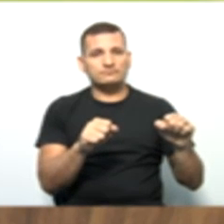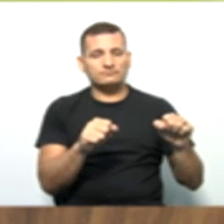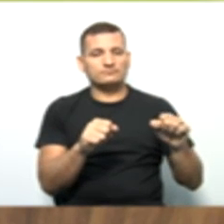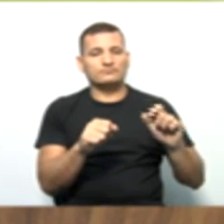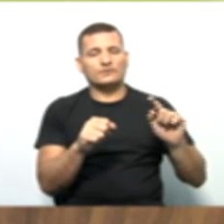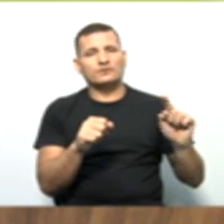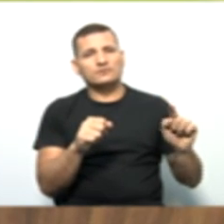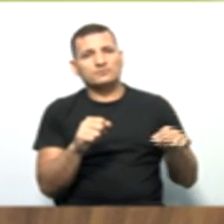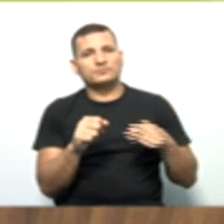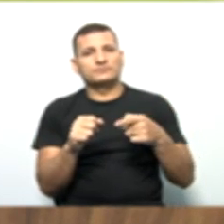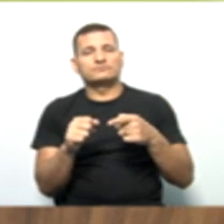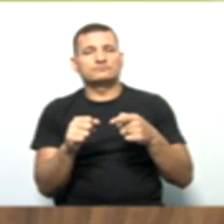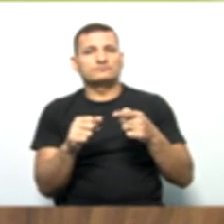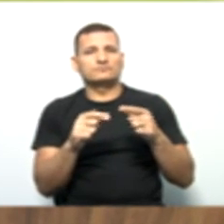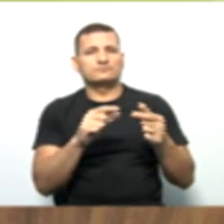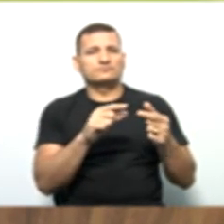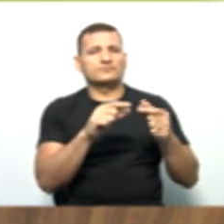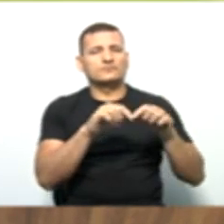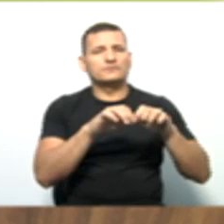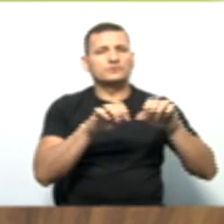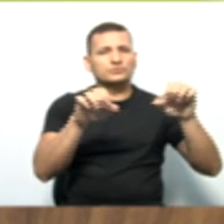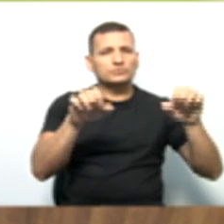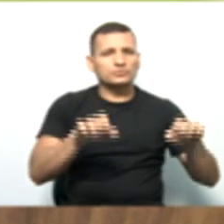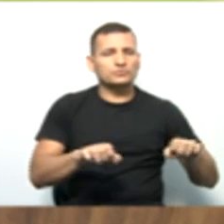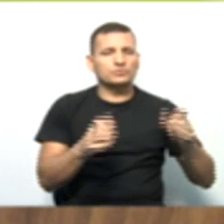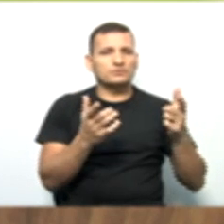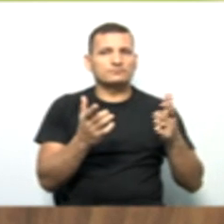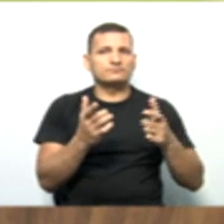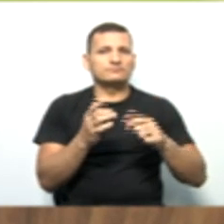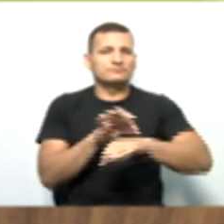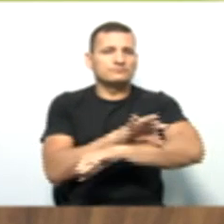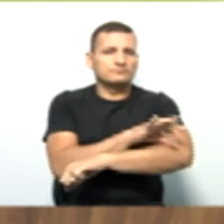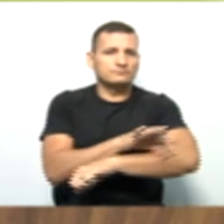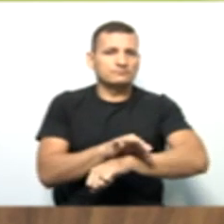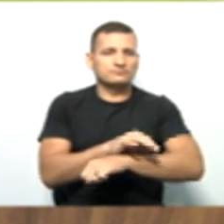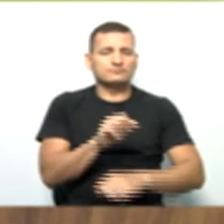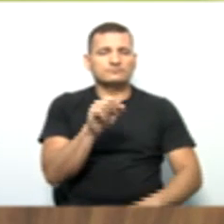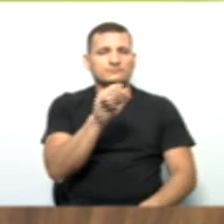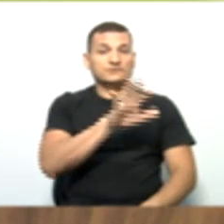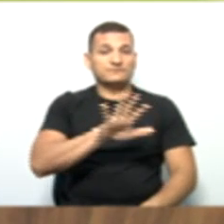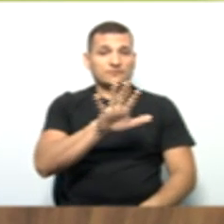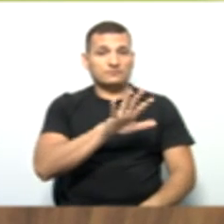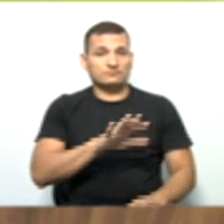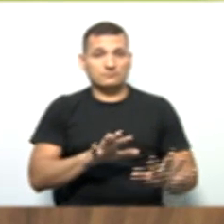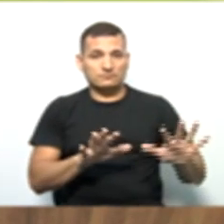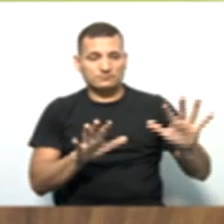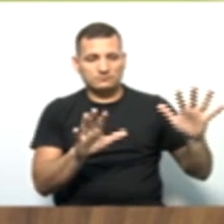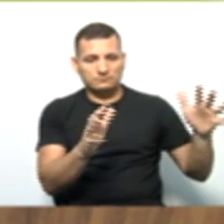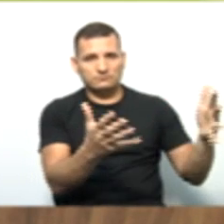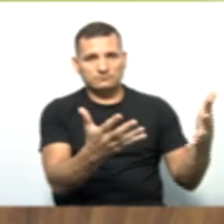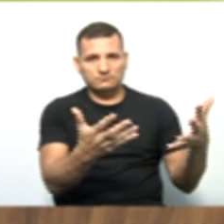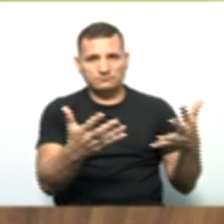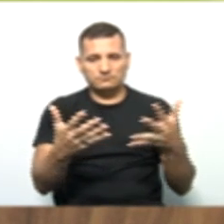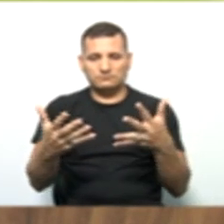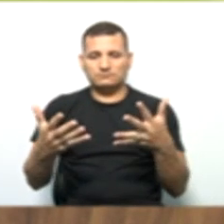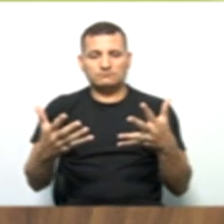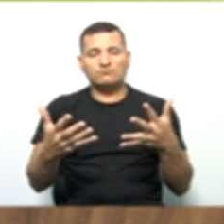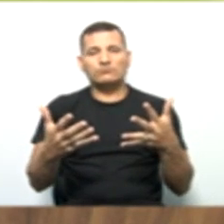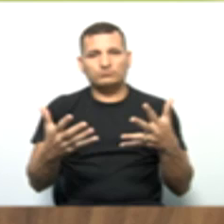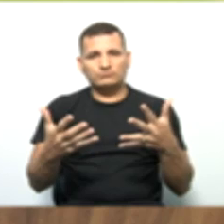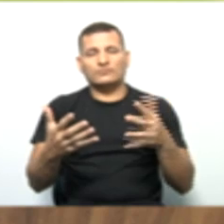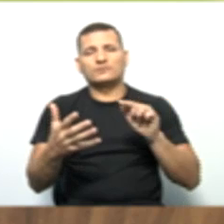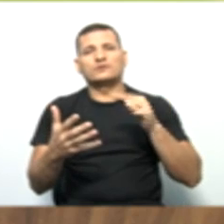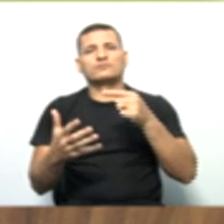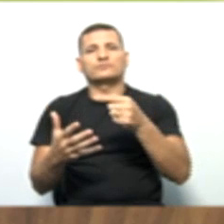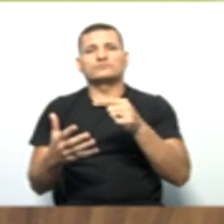parte estrutural dele, a arquitetura, a interface. Vou pegar toda aquela análise que foi feita e transformar nesses